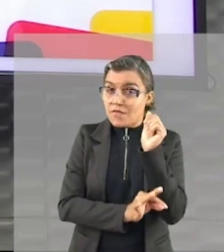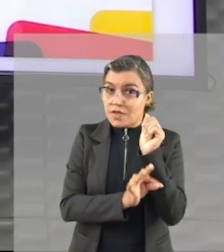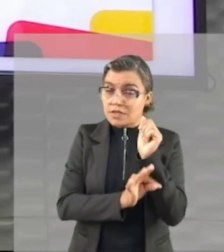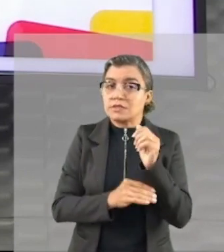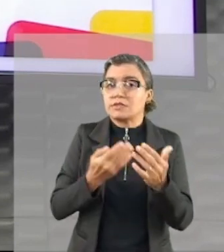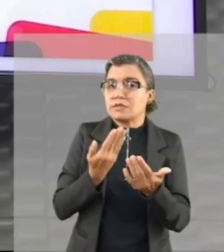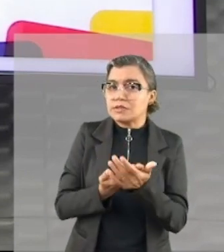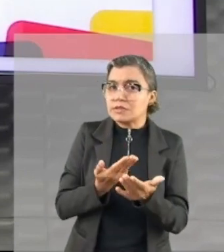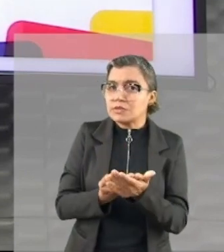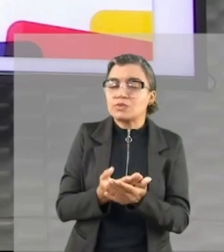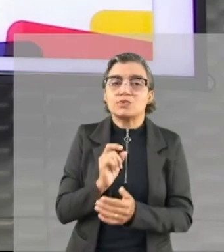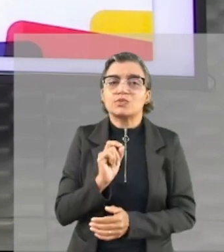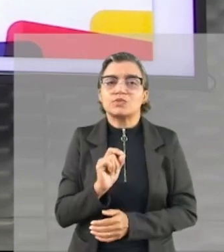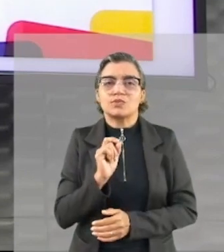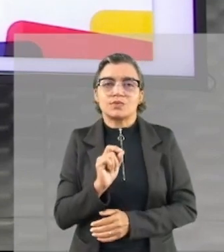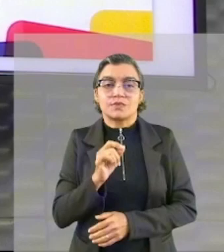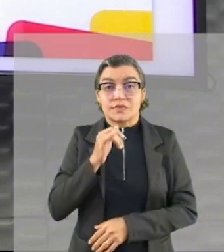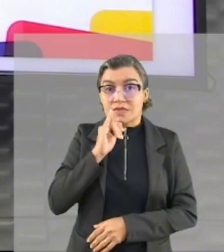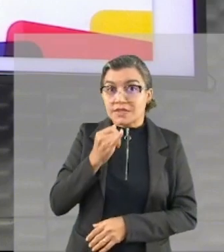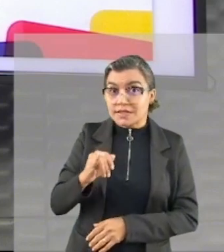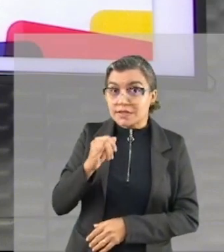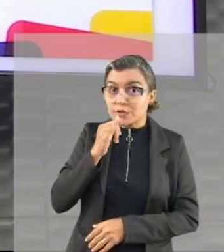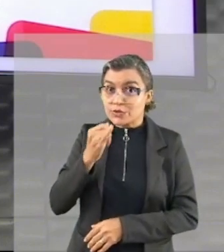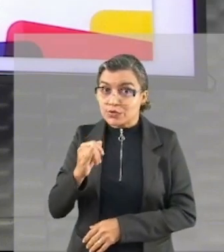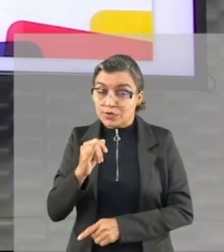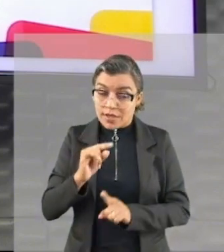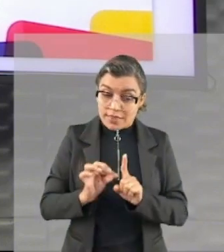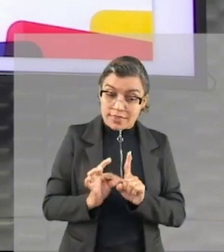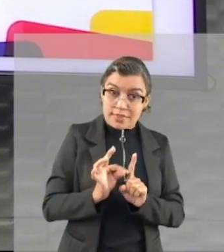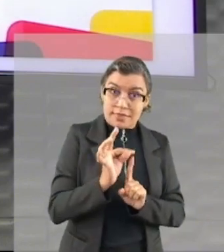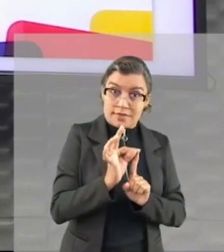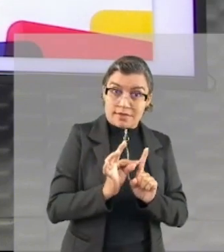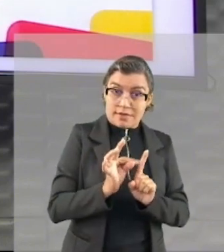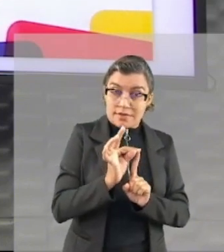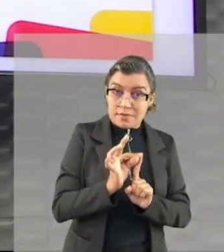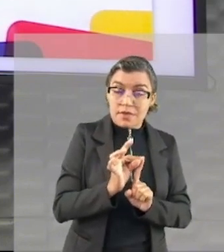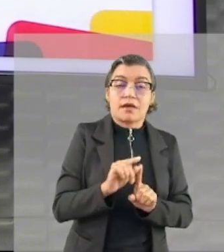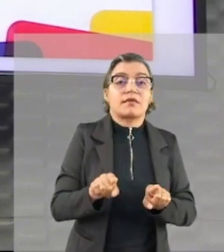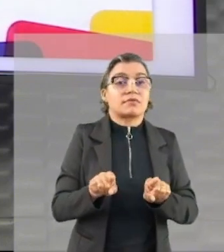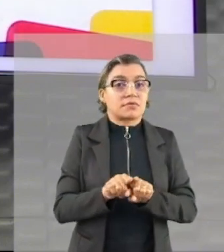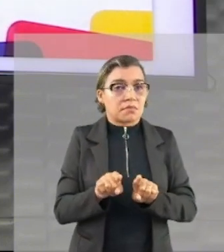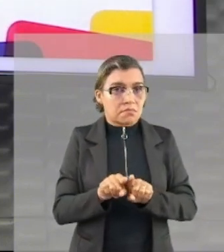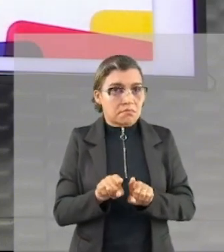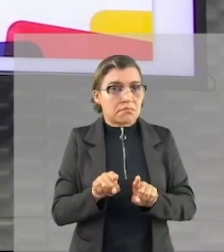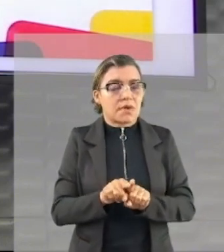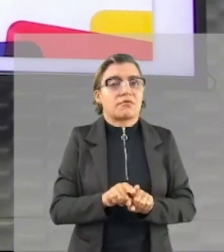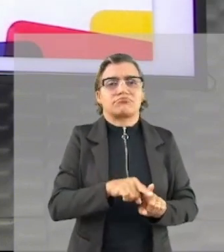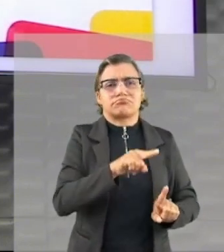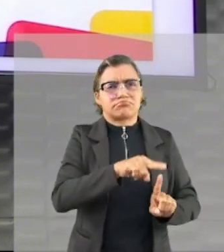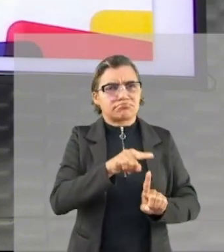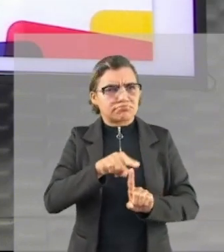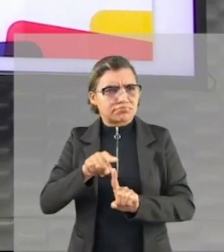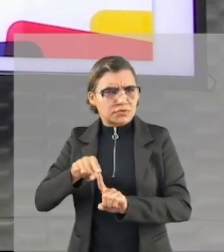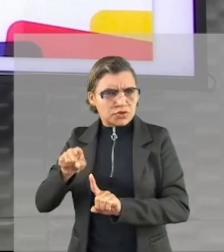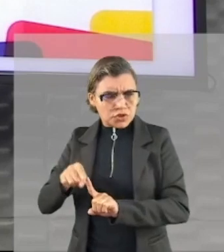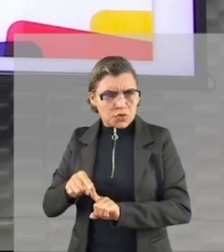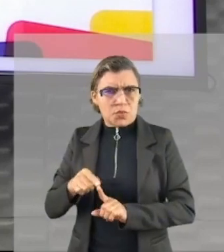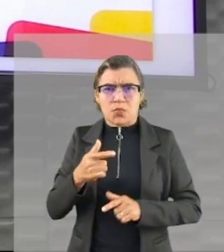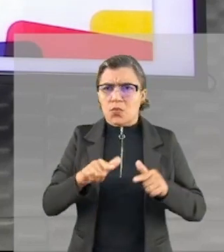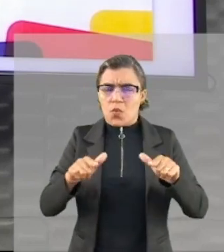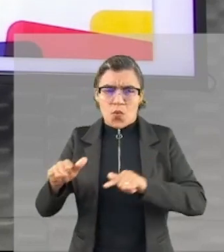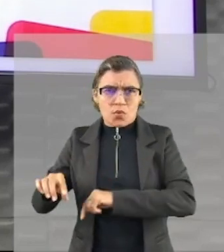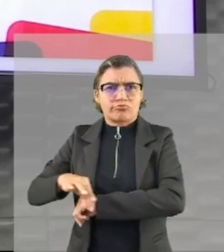estuda a energia térmica e seus fatores, né? Outras grandezas que